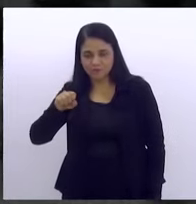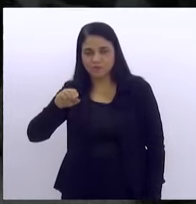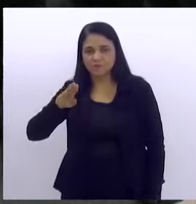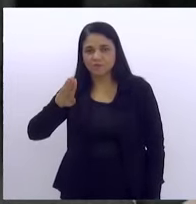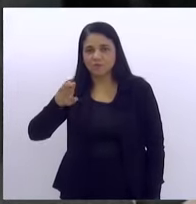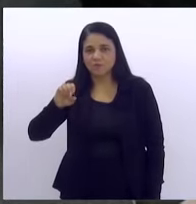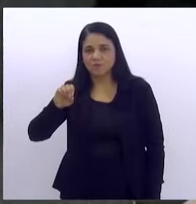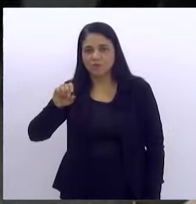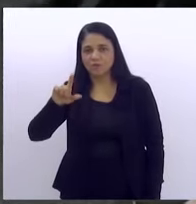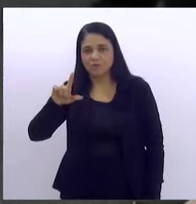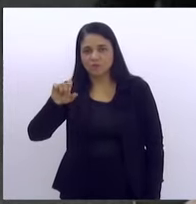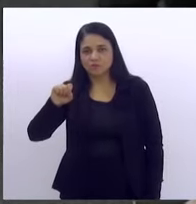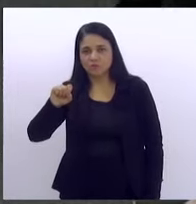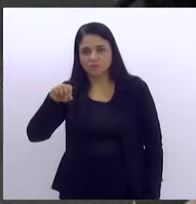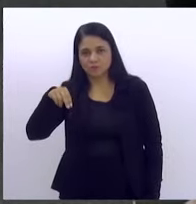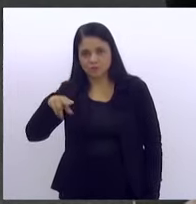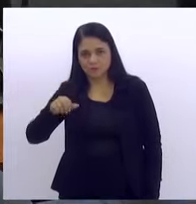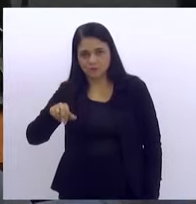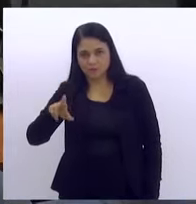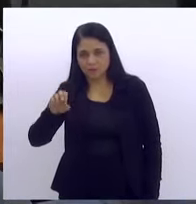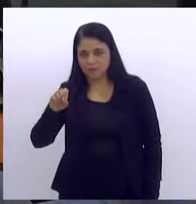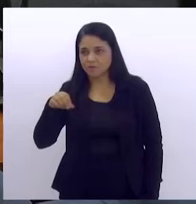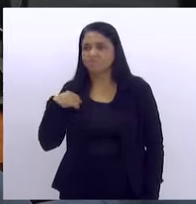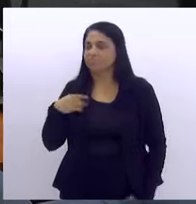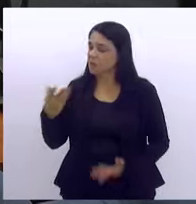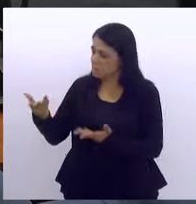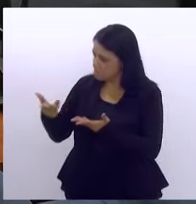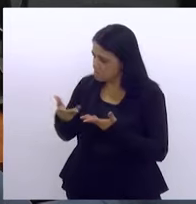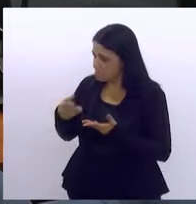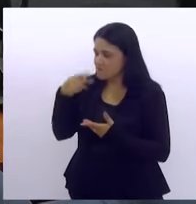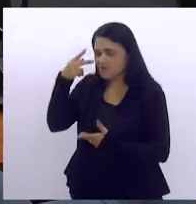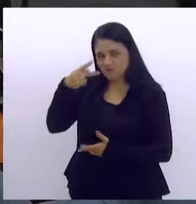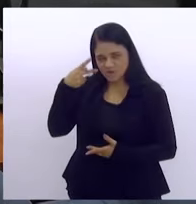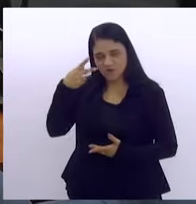prestigiando a gente no nosso plenário. Seja bem-vindo, vereador.